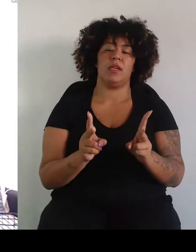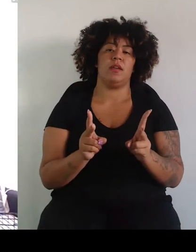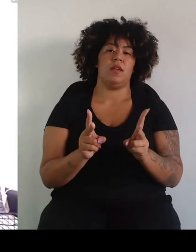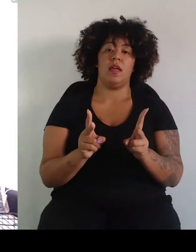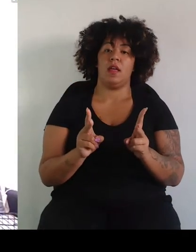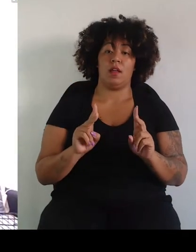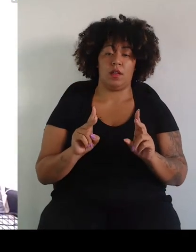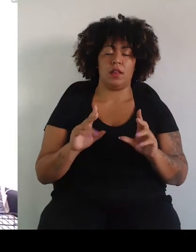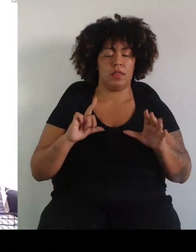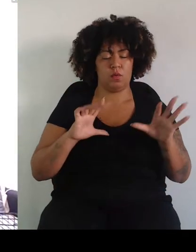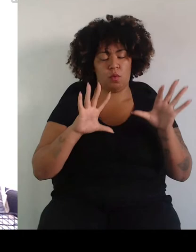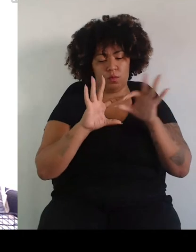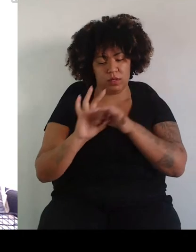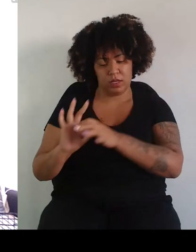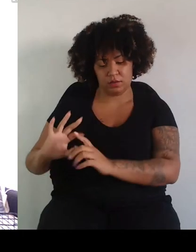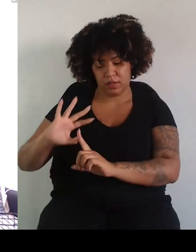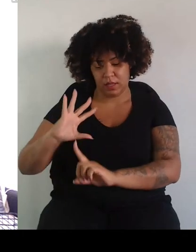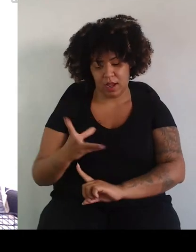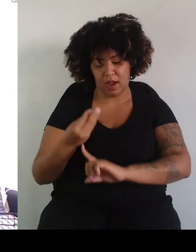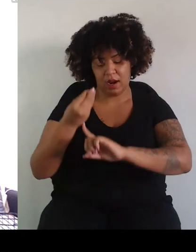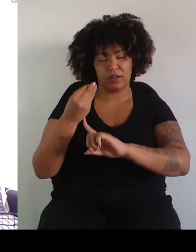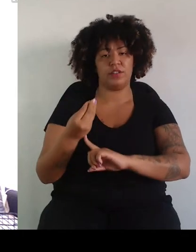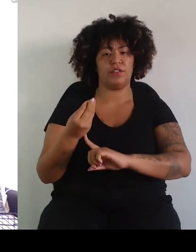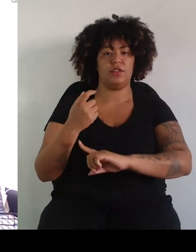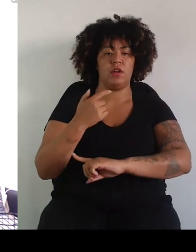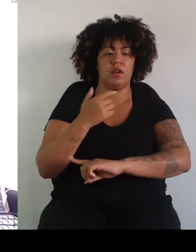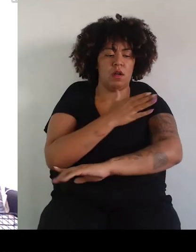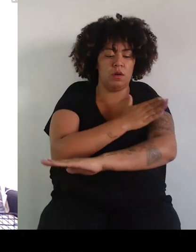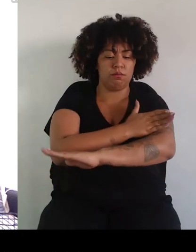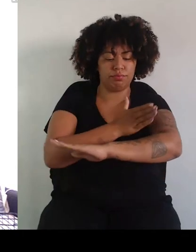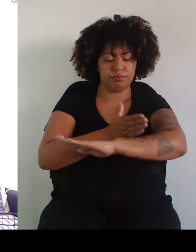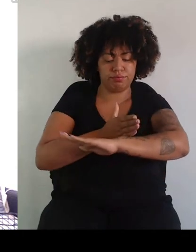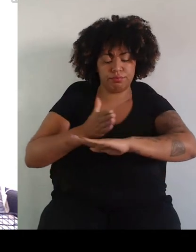arte ocidental nas tradições específicas